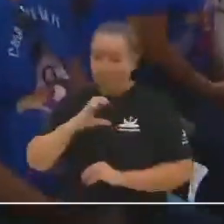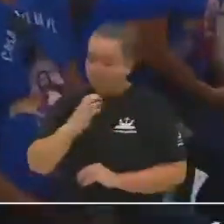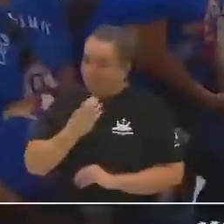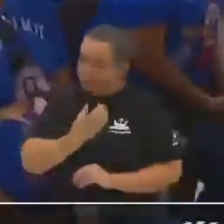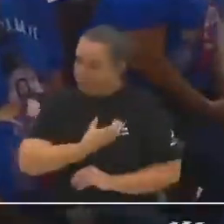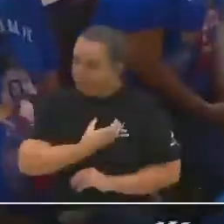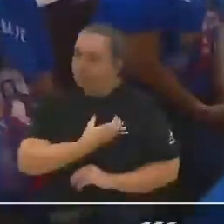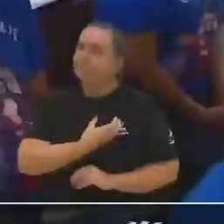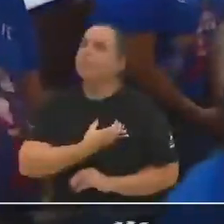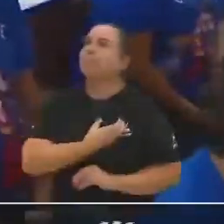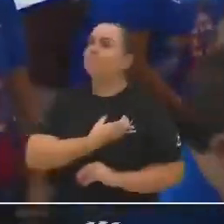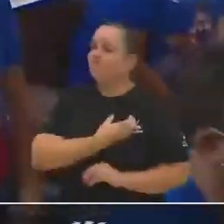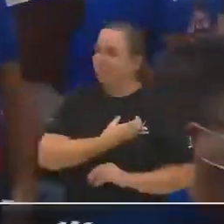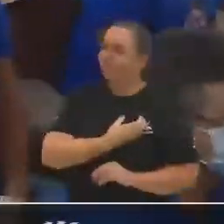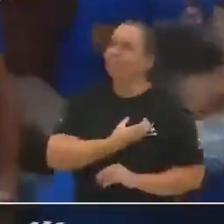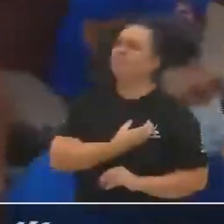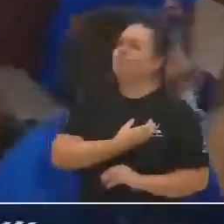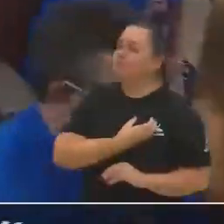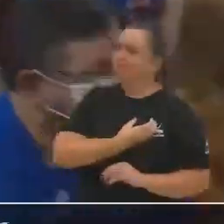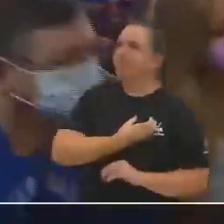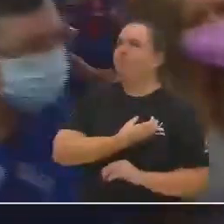Convertei-nos, ó